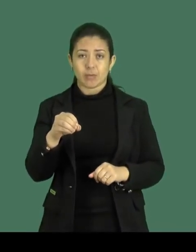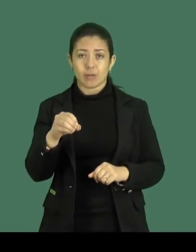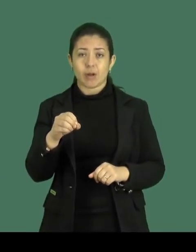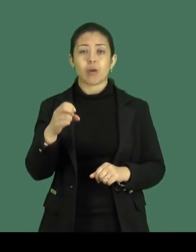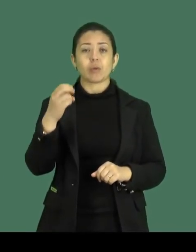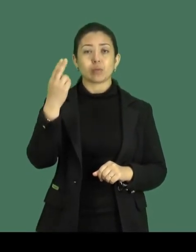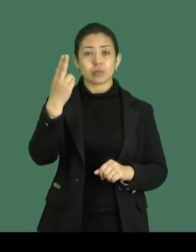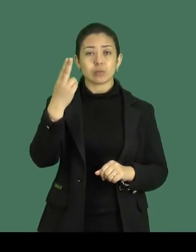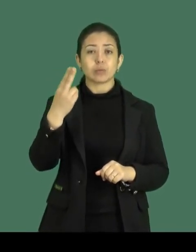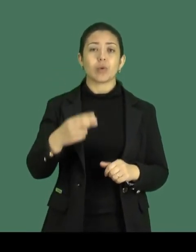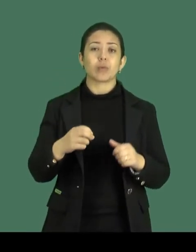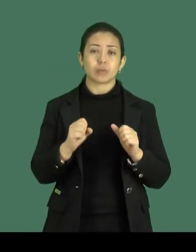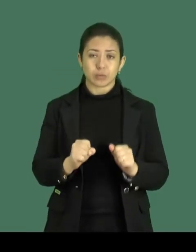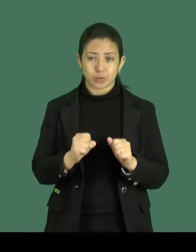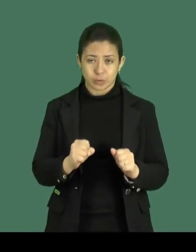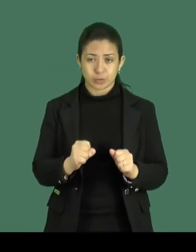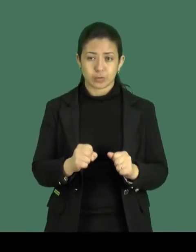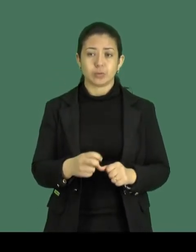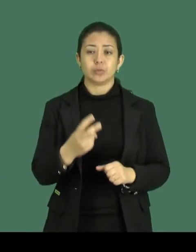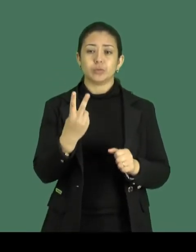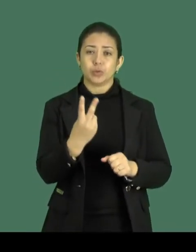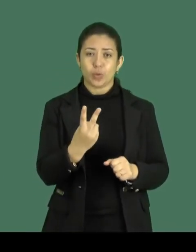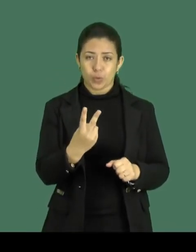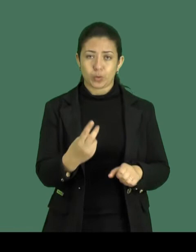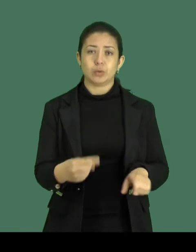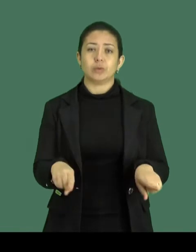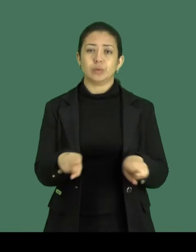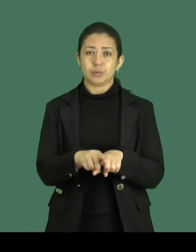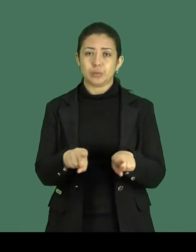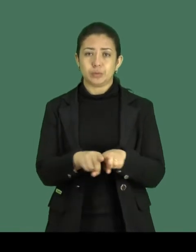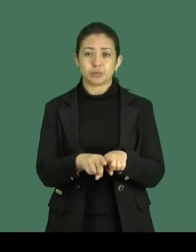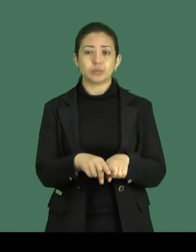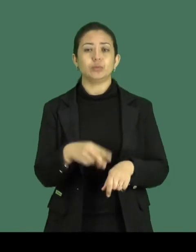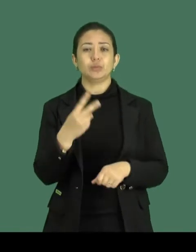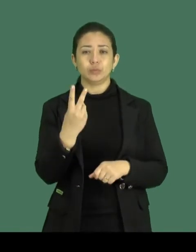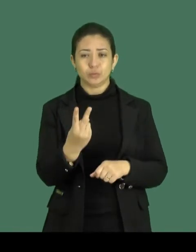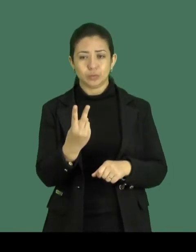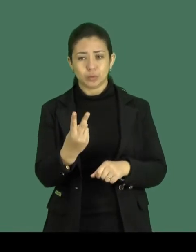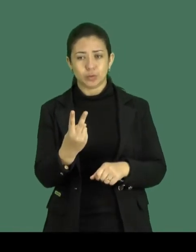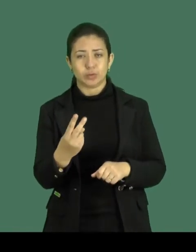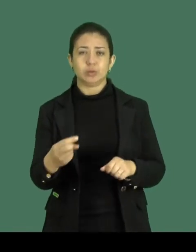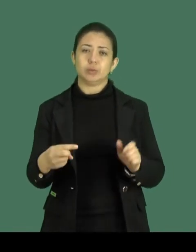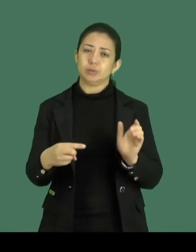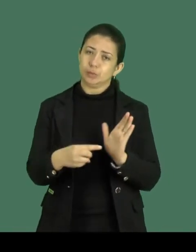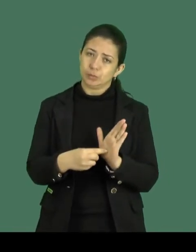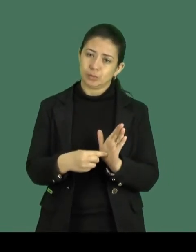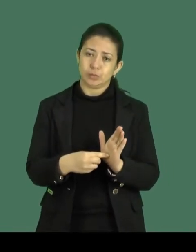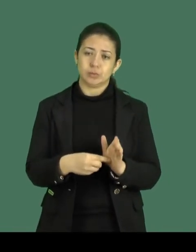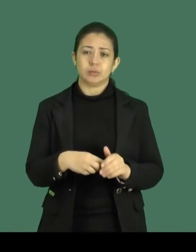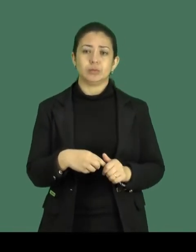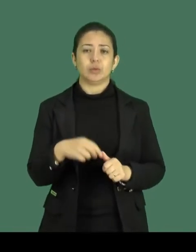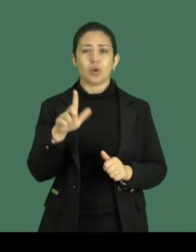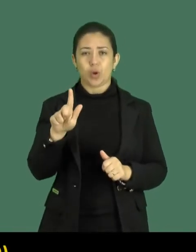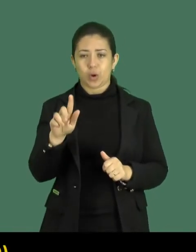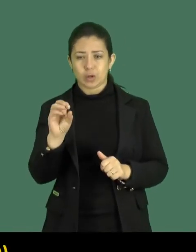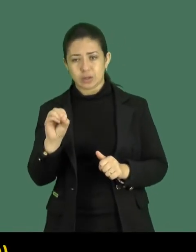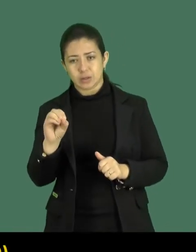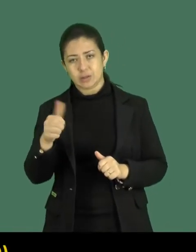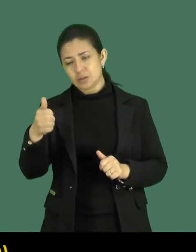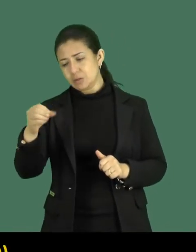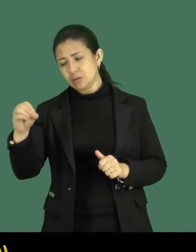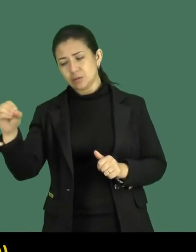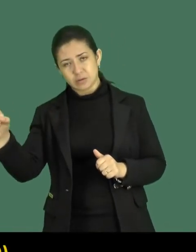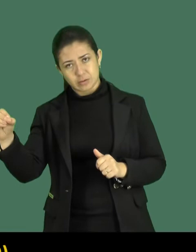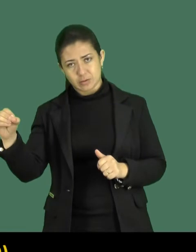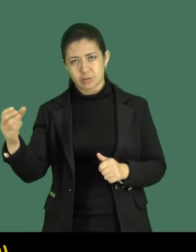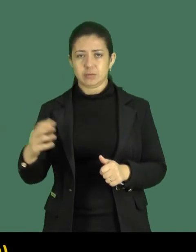né? Eu posso escrever assim, 2 log de 100, ó,